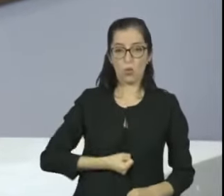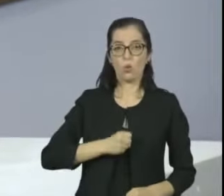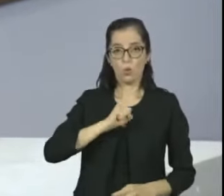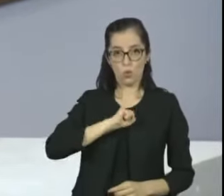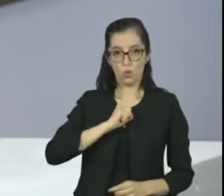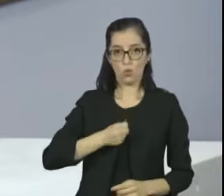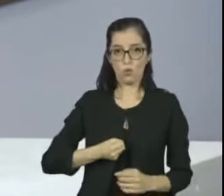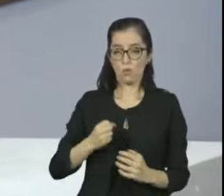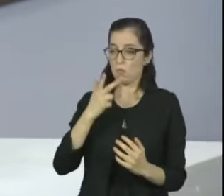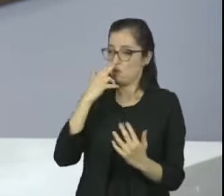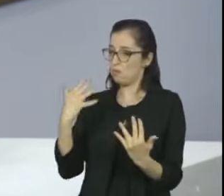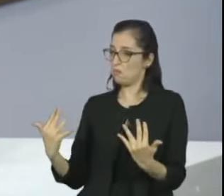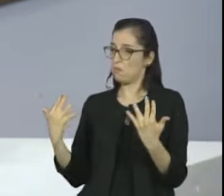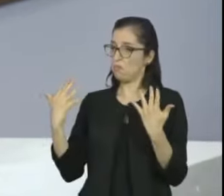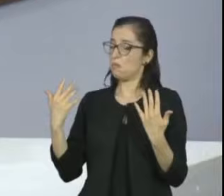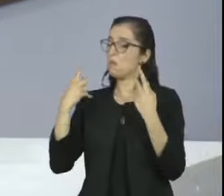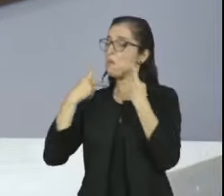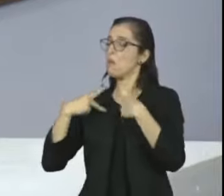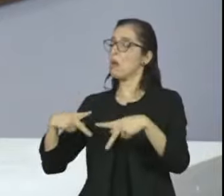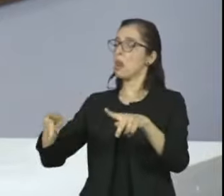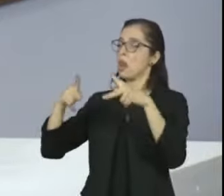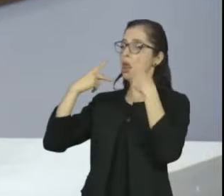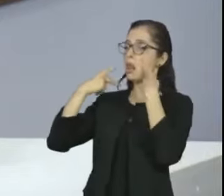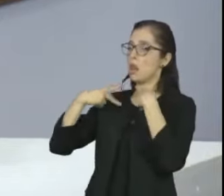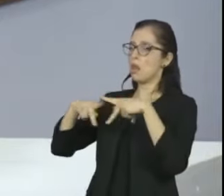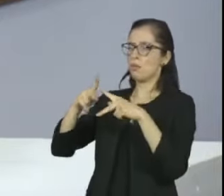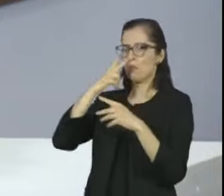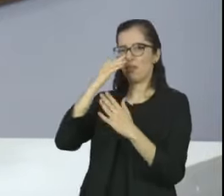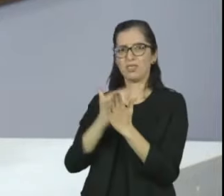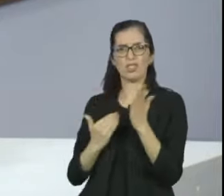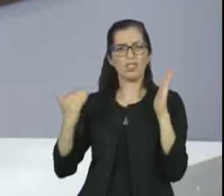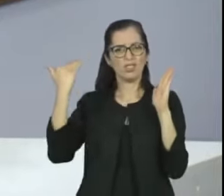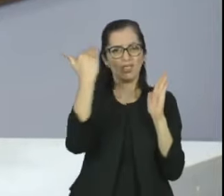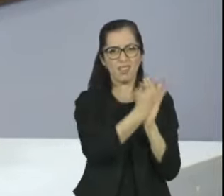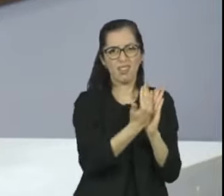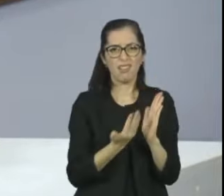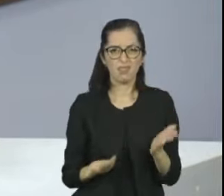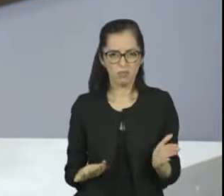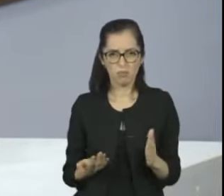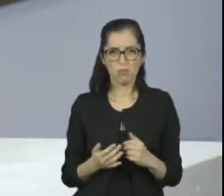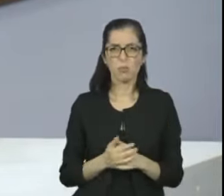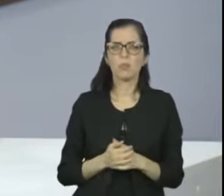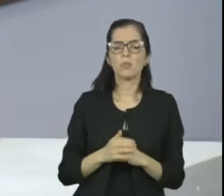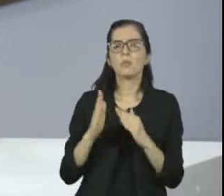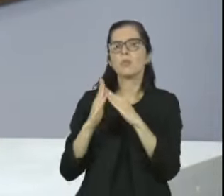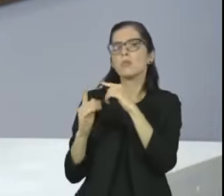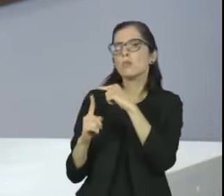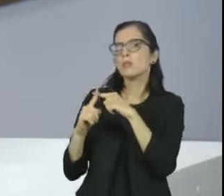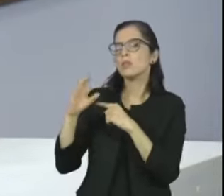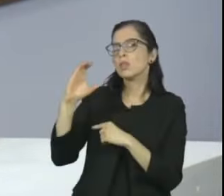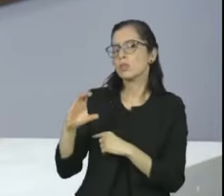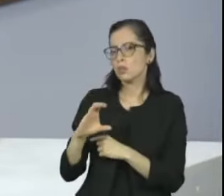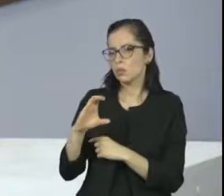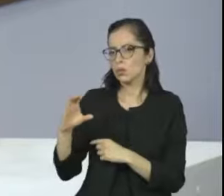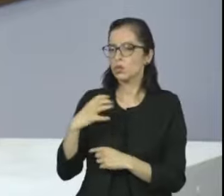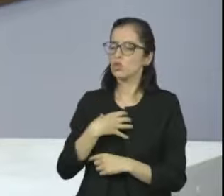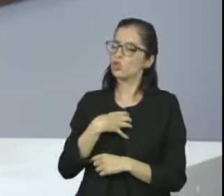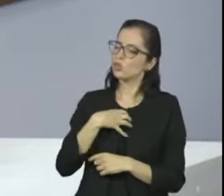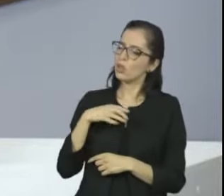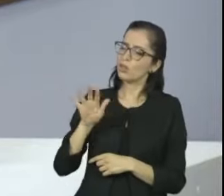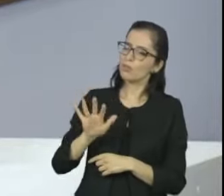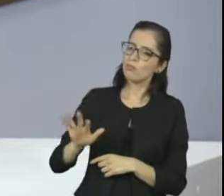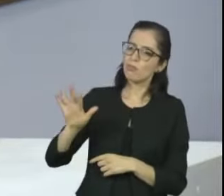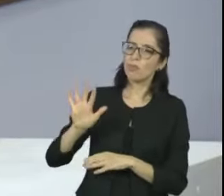espetáculo nas pregações como que senhor avalia que a igreja tem desempenhado essa função de se comunicar de maneiras